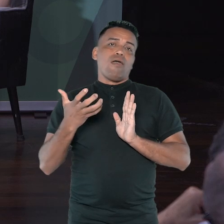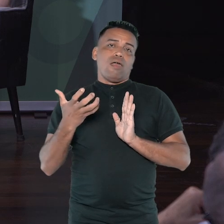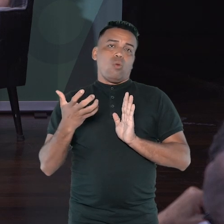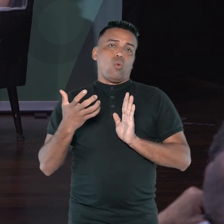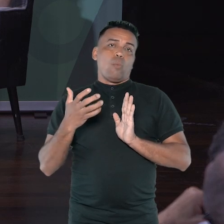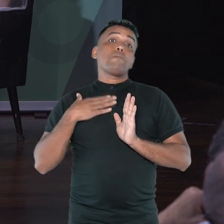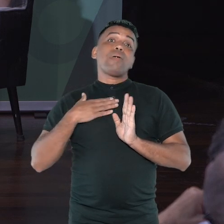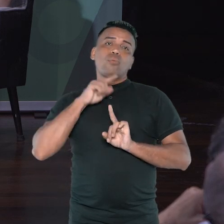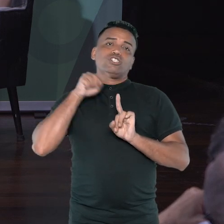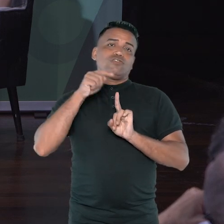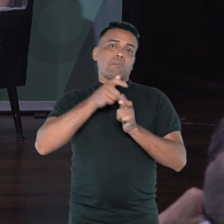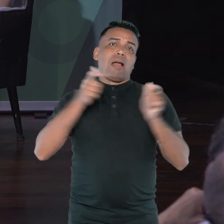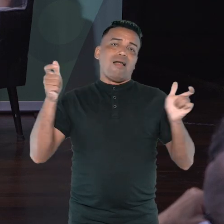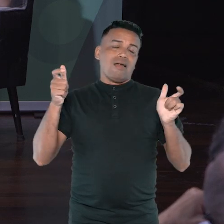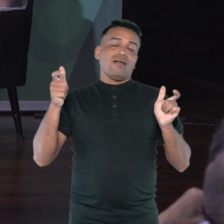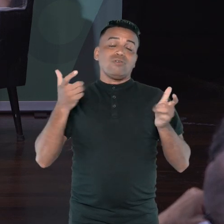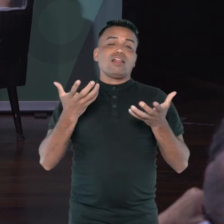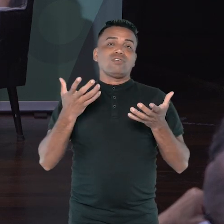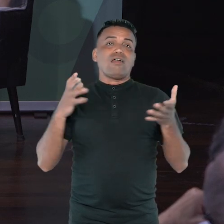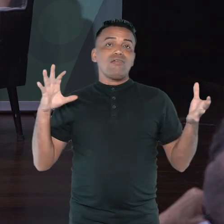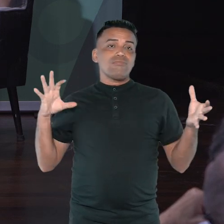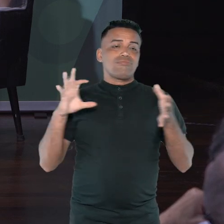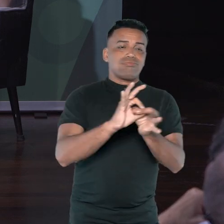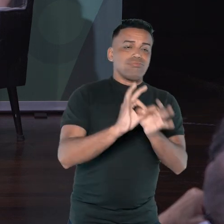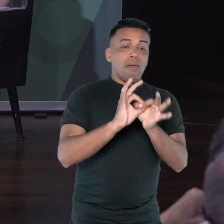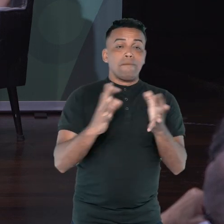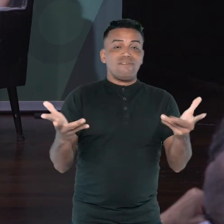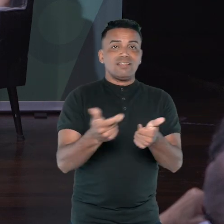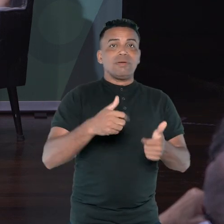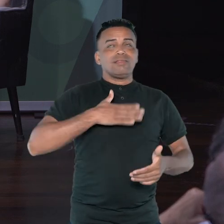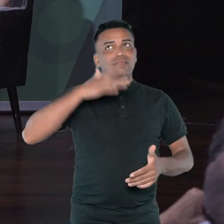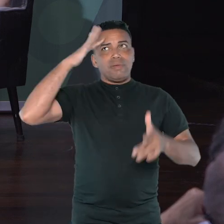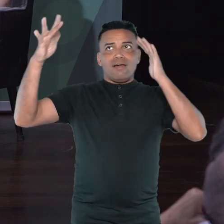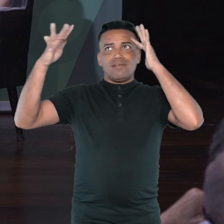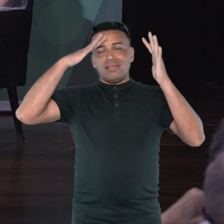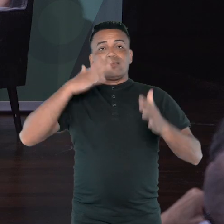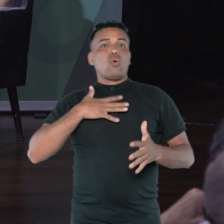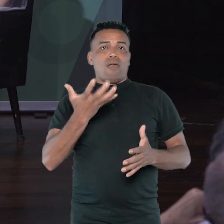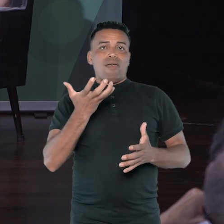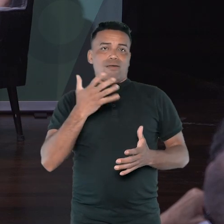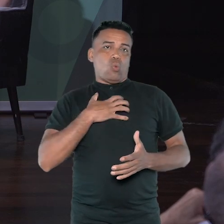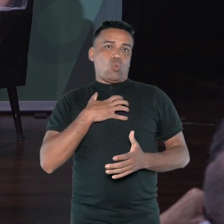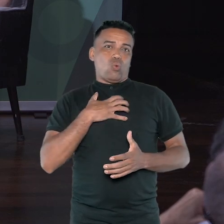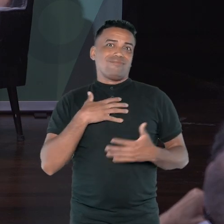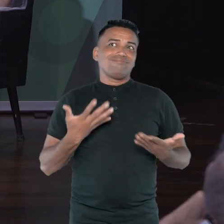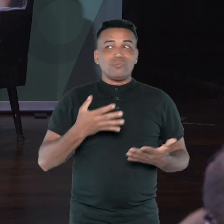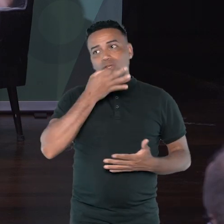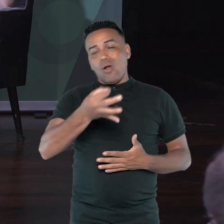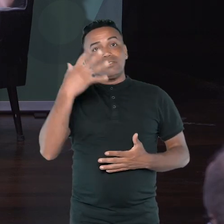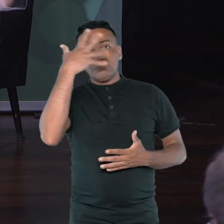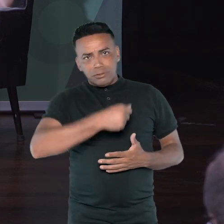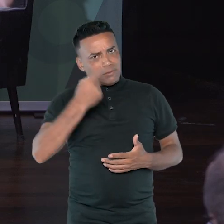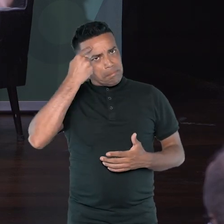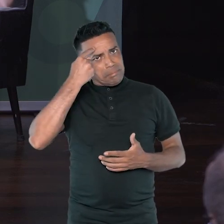você seja, né? Eu quero que você se encaixe perfeitamente dentro da minha fantasia. E eu acho muito bonito, assim, se